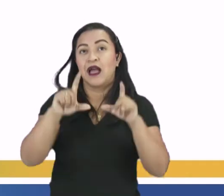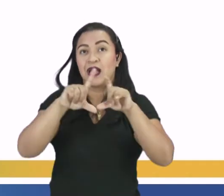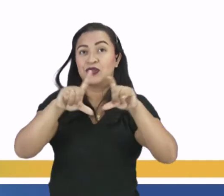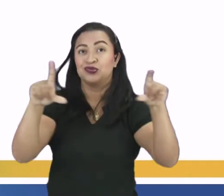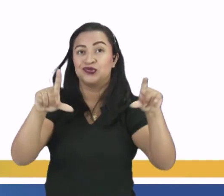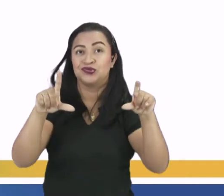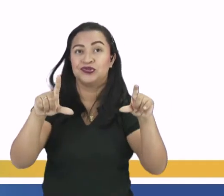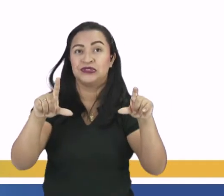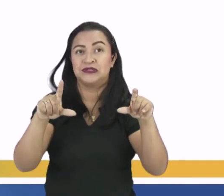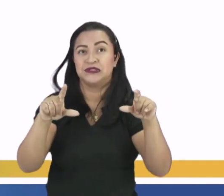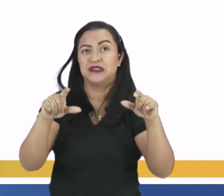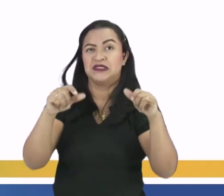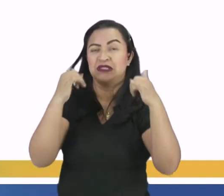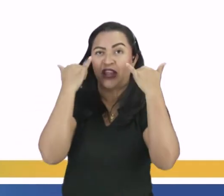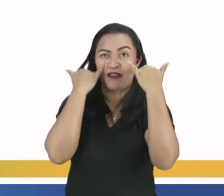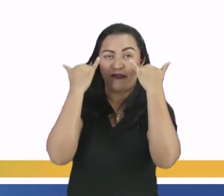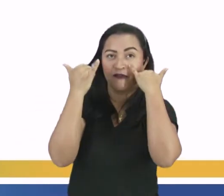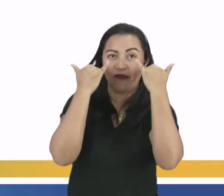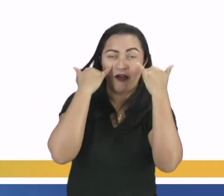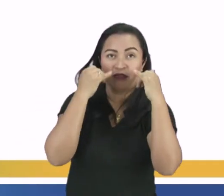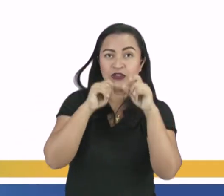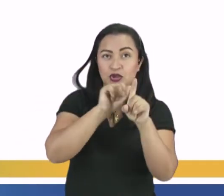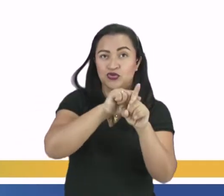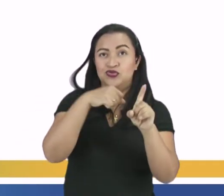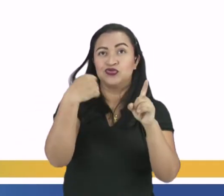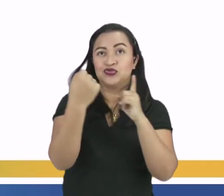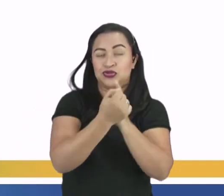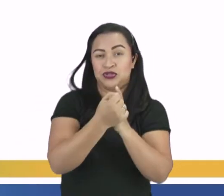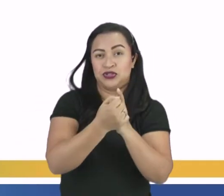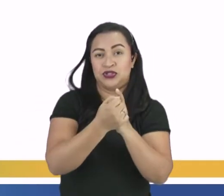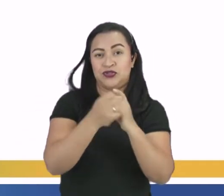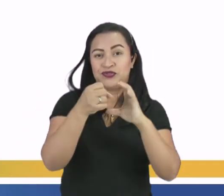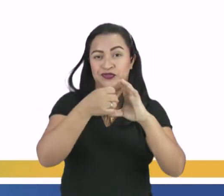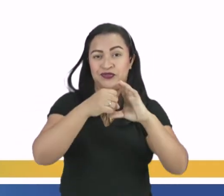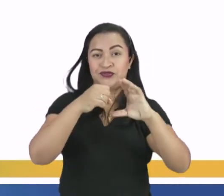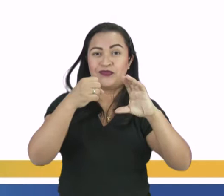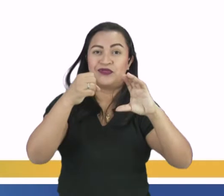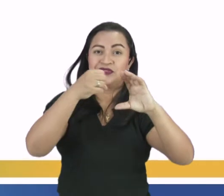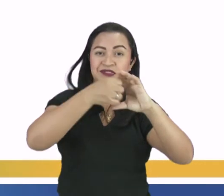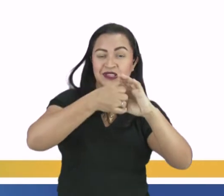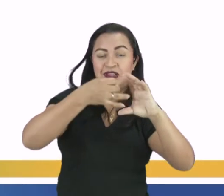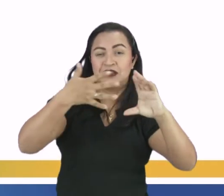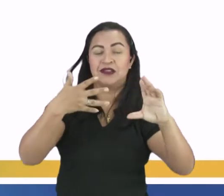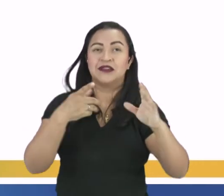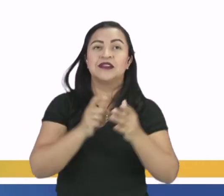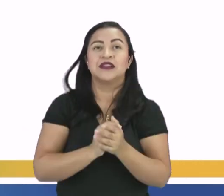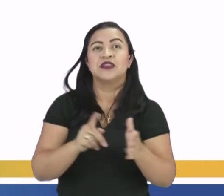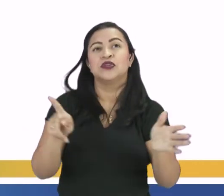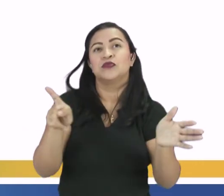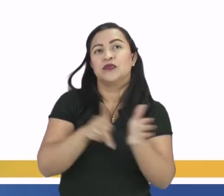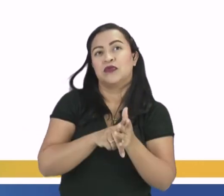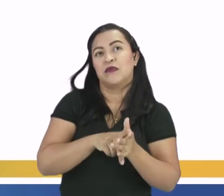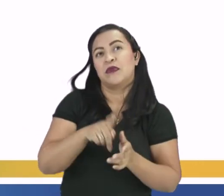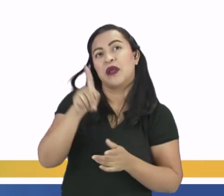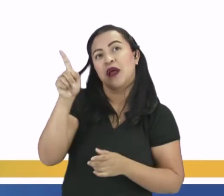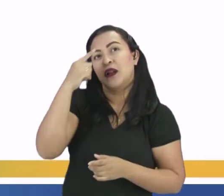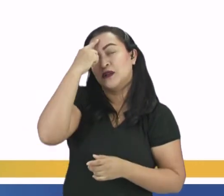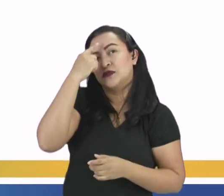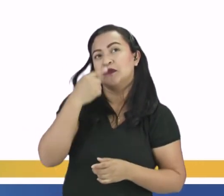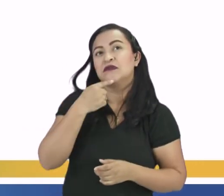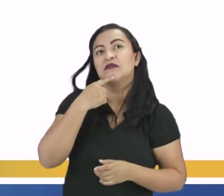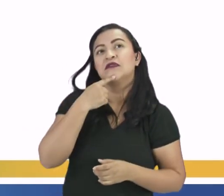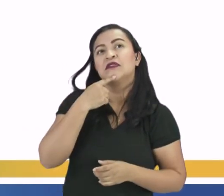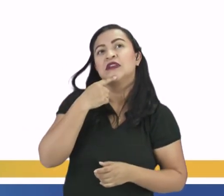denúncia social como uma de suas características mais marcantes. Ali, nessa charge, a gente observa, né, que tem ali uma pessoa,